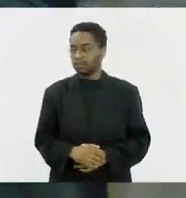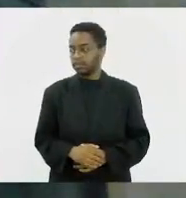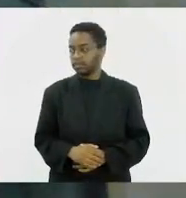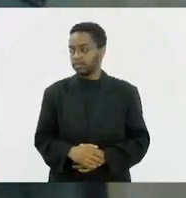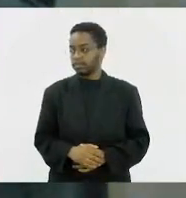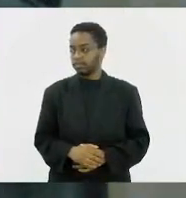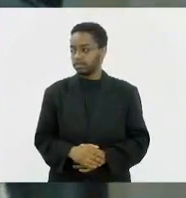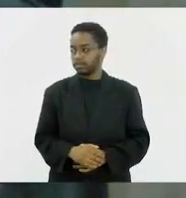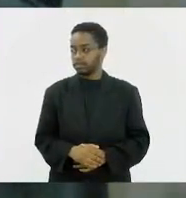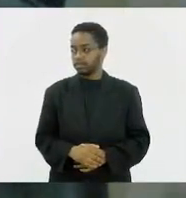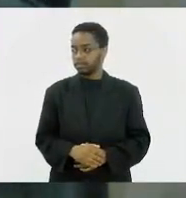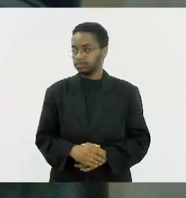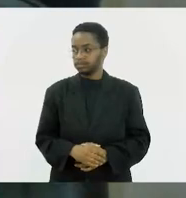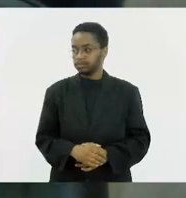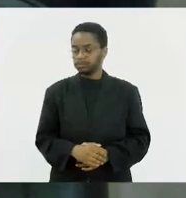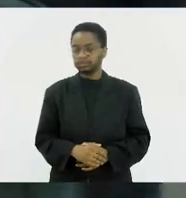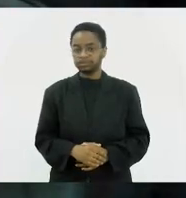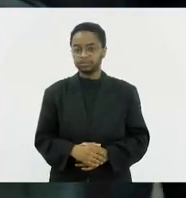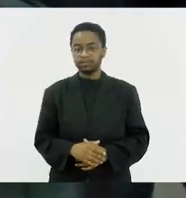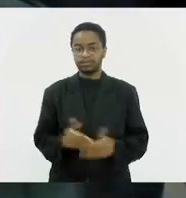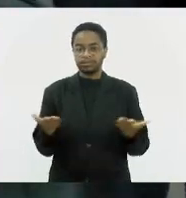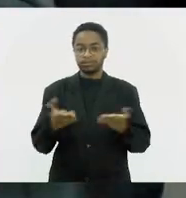Agora vamos para o último slide.